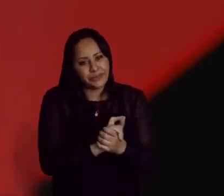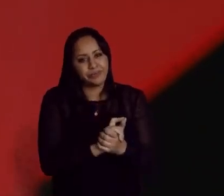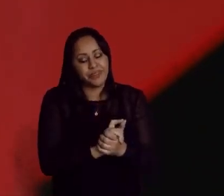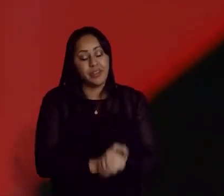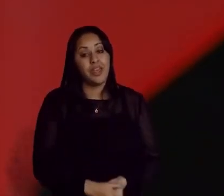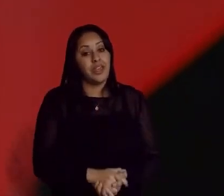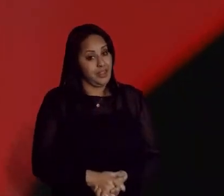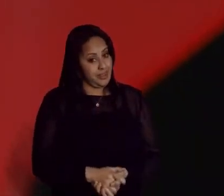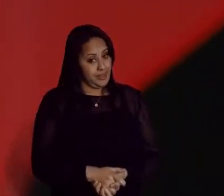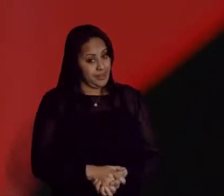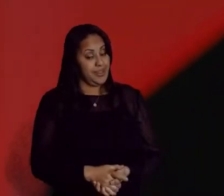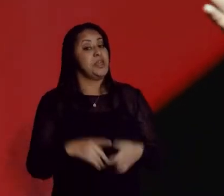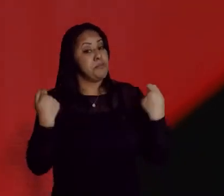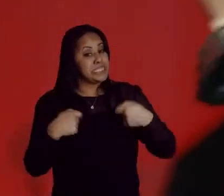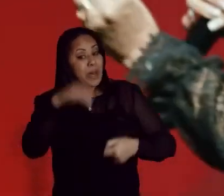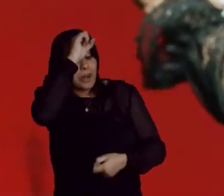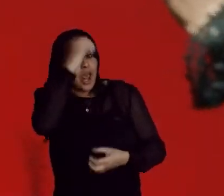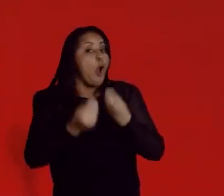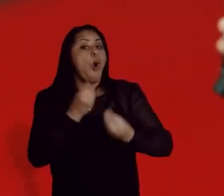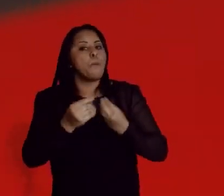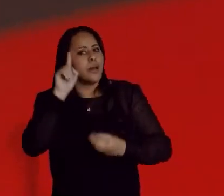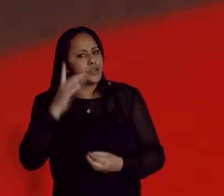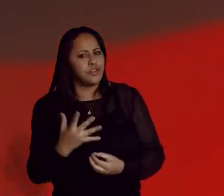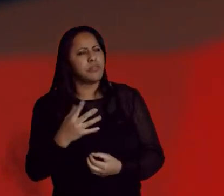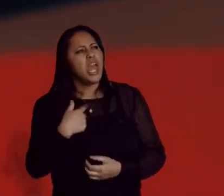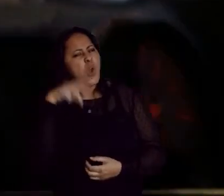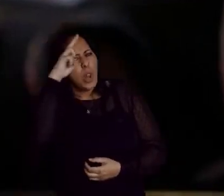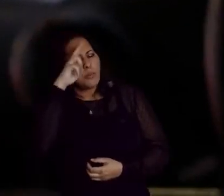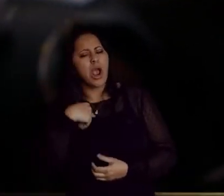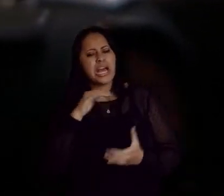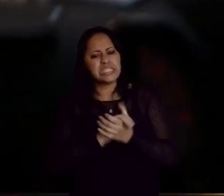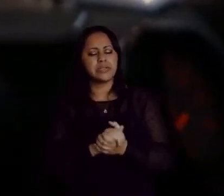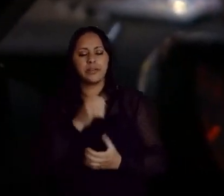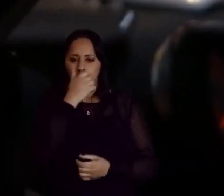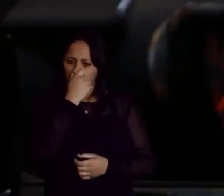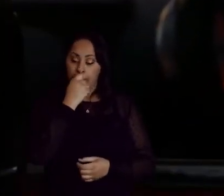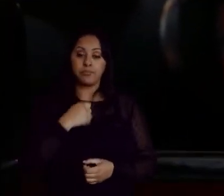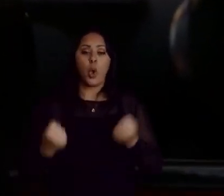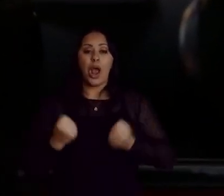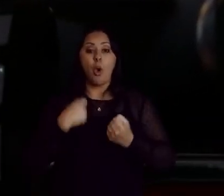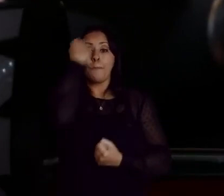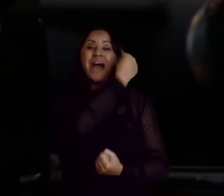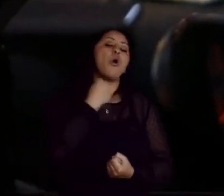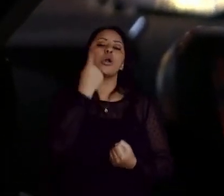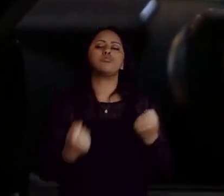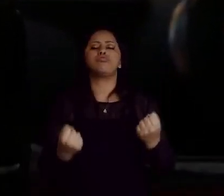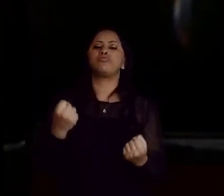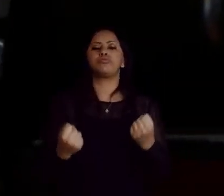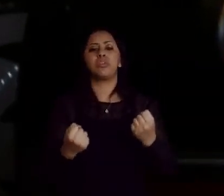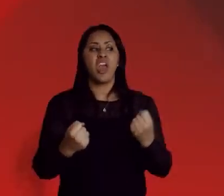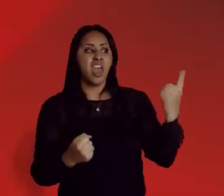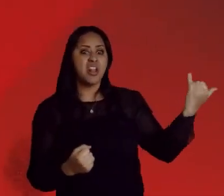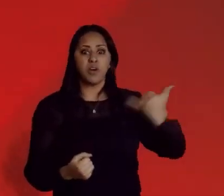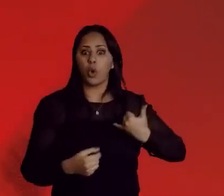E a gente tem que aprender como é que resolve. Eu lembro quando eu casei, eu andei com ele uma hora de carro, segundo ele, eu não calei